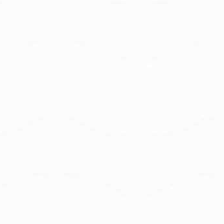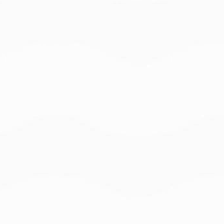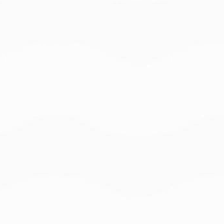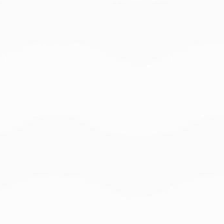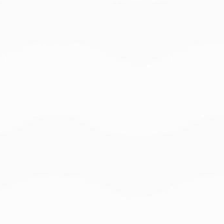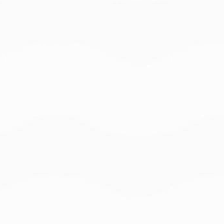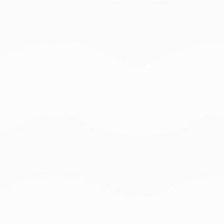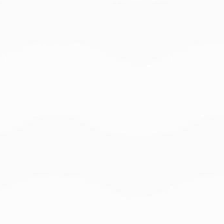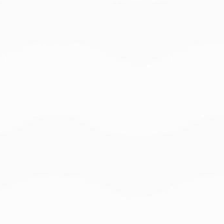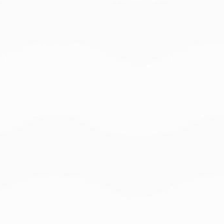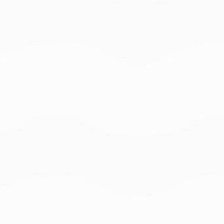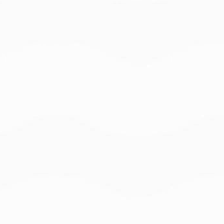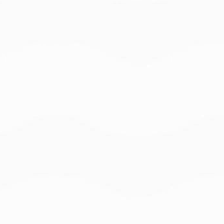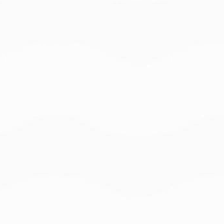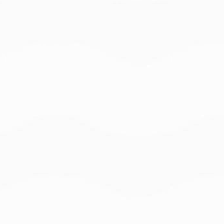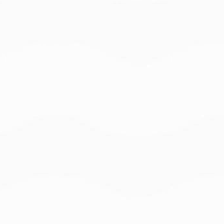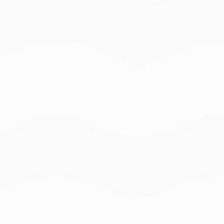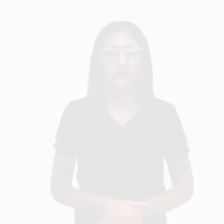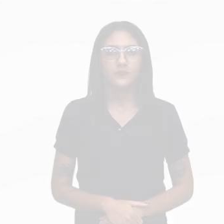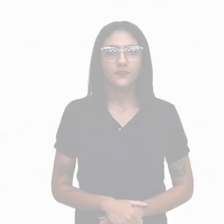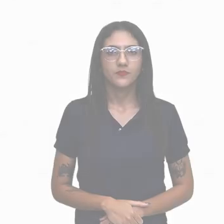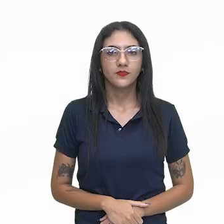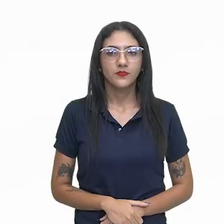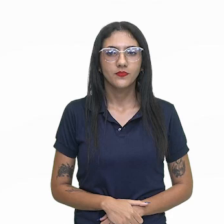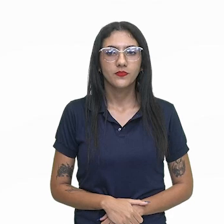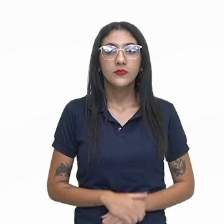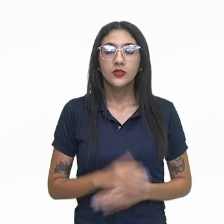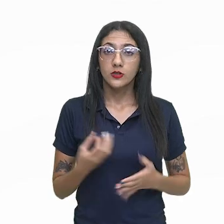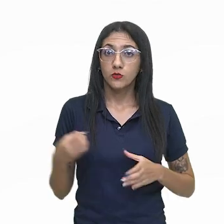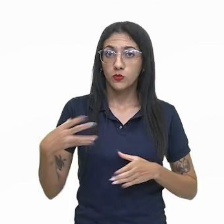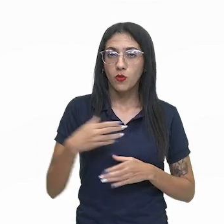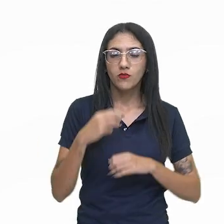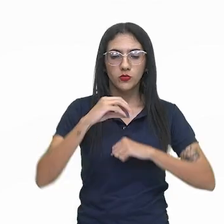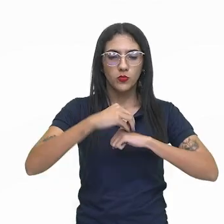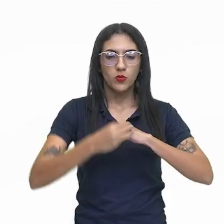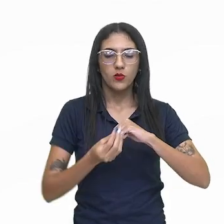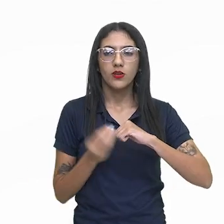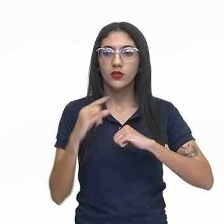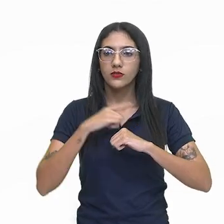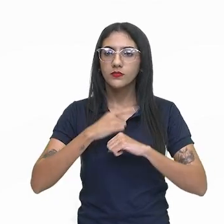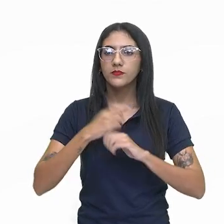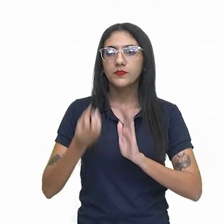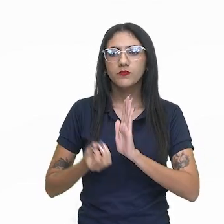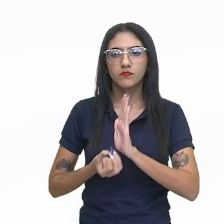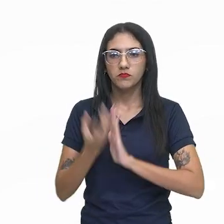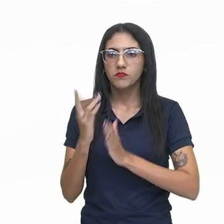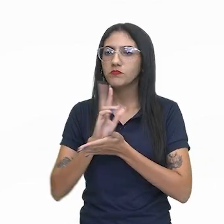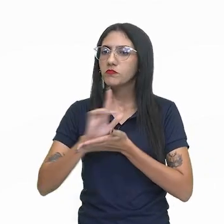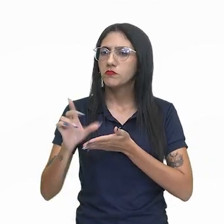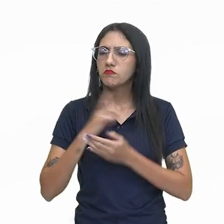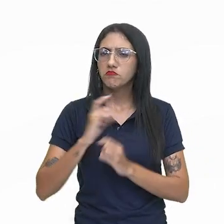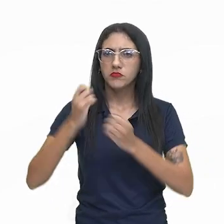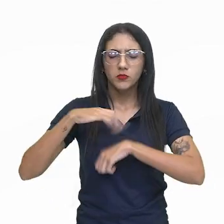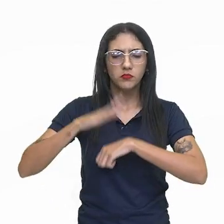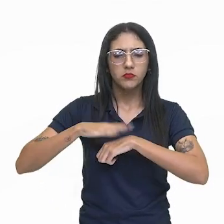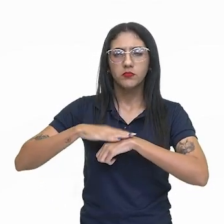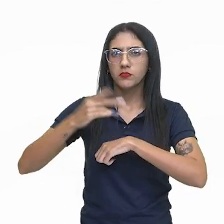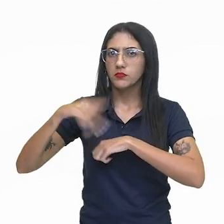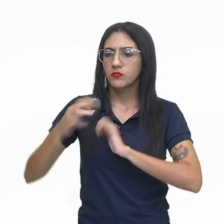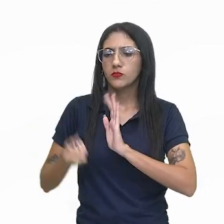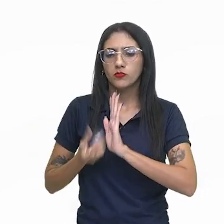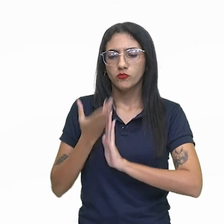foram surgindo e foi observado o aparecimento de organismos capazes de produzir o seu próprio